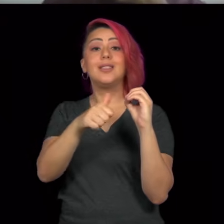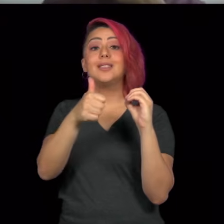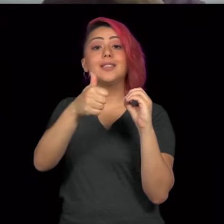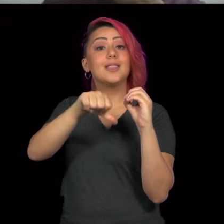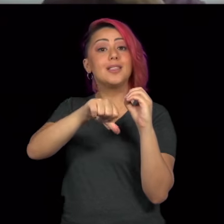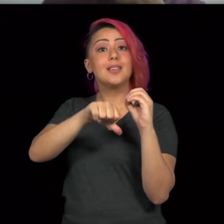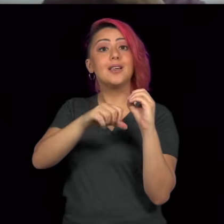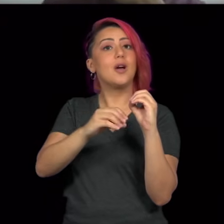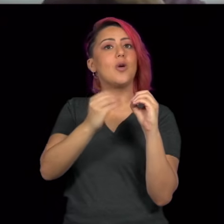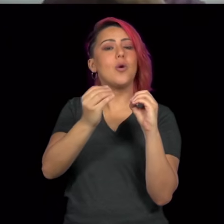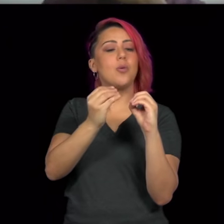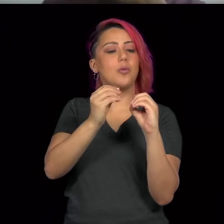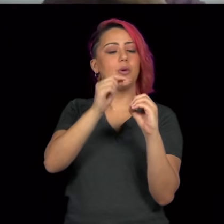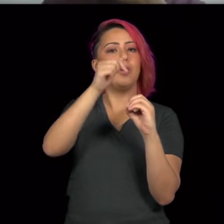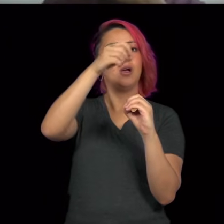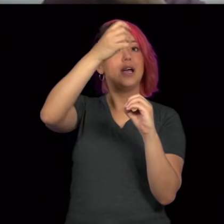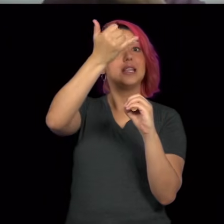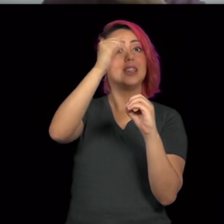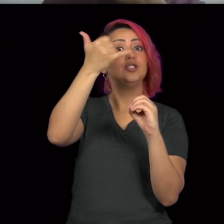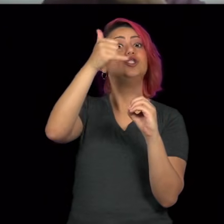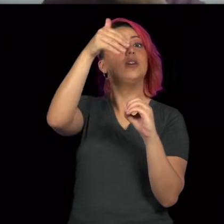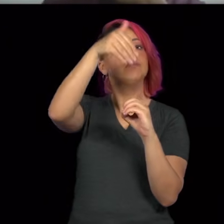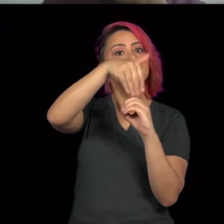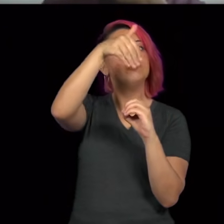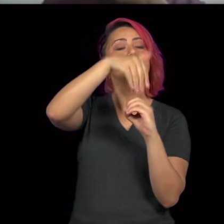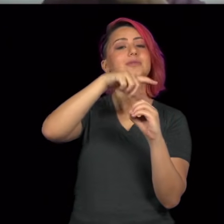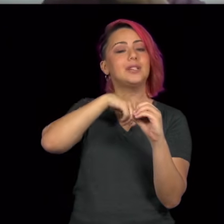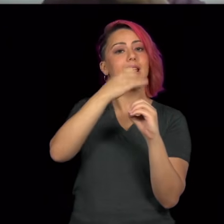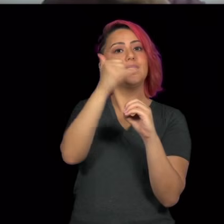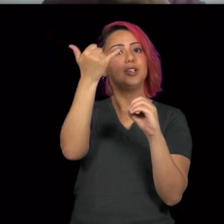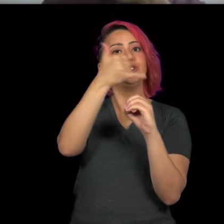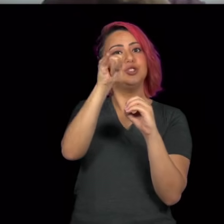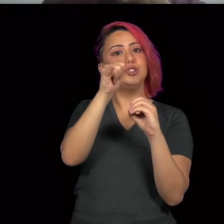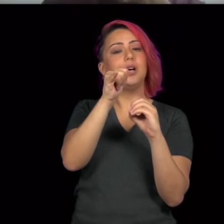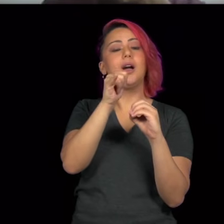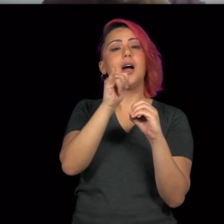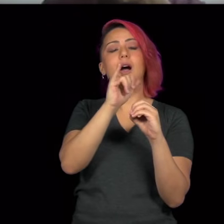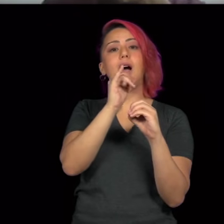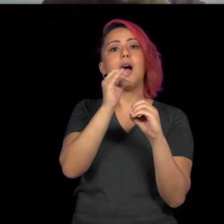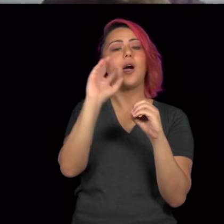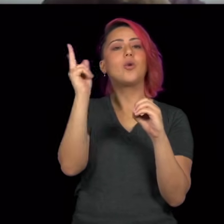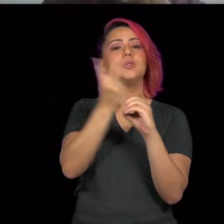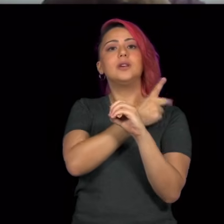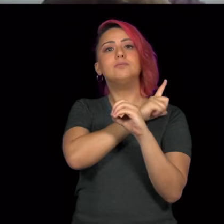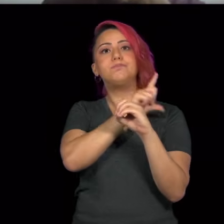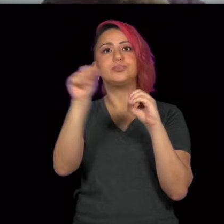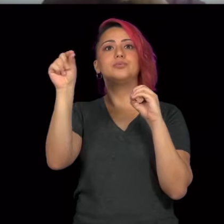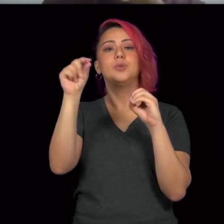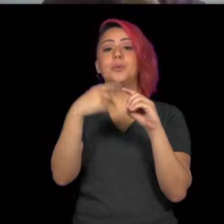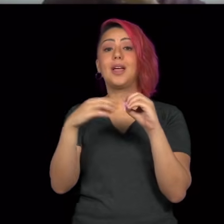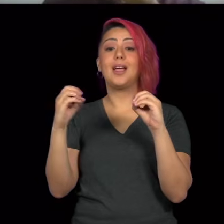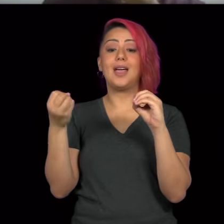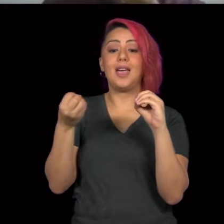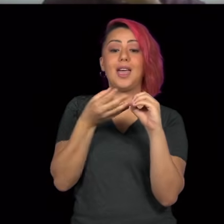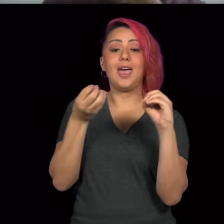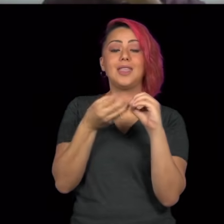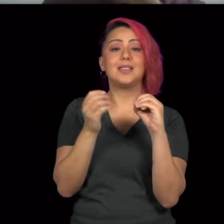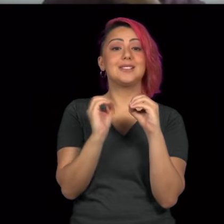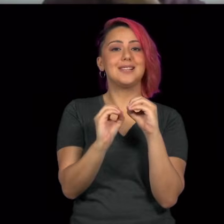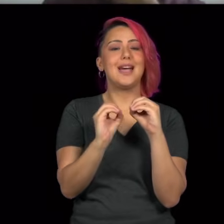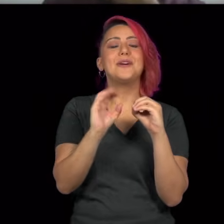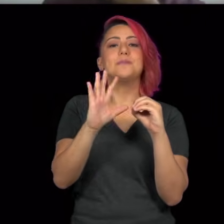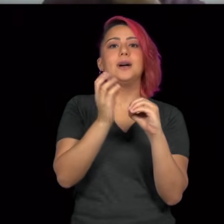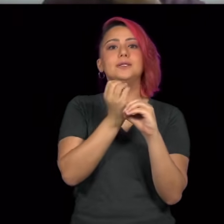vai fugir por aqui, pela saída. Eu vou ter 1 na saída com 0 na minha entrada. Ou seja,